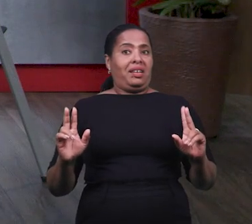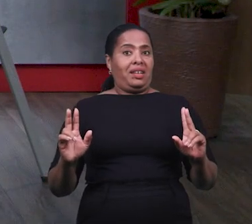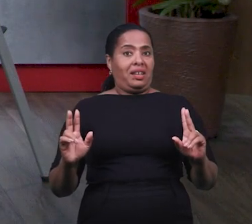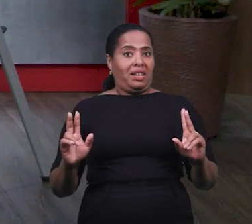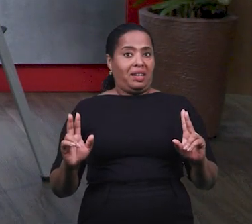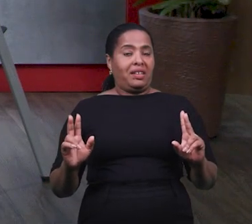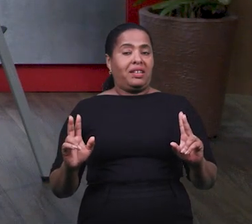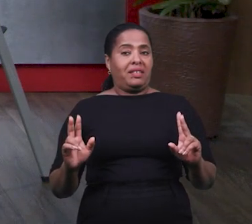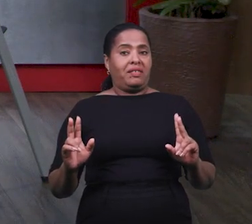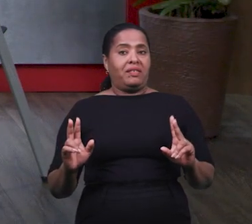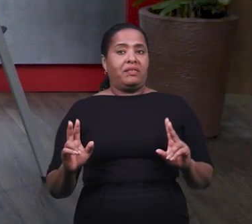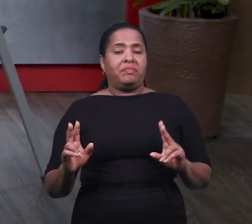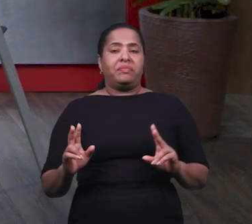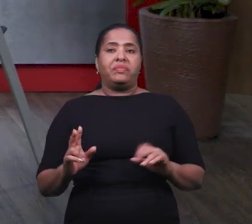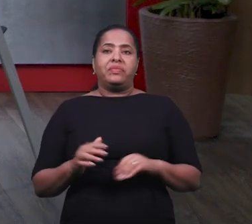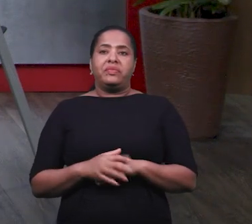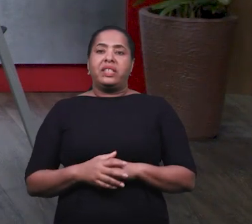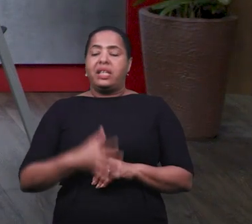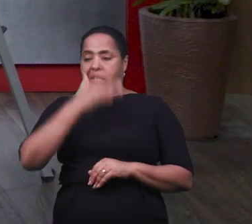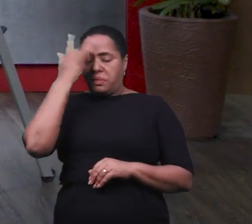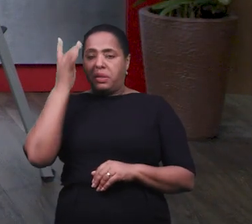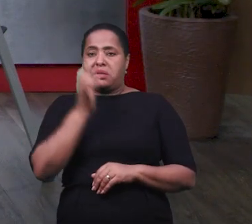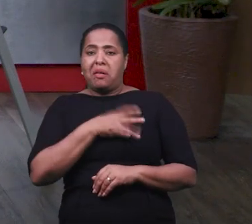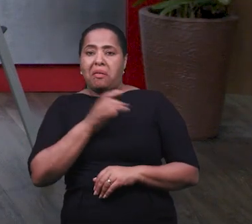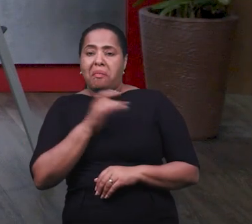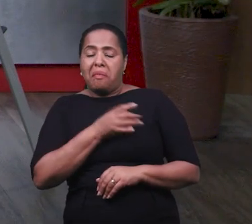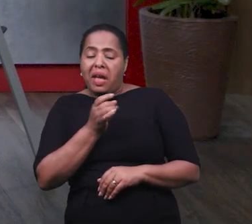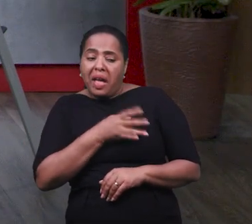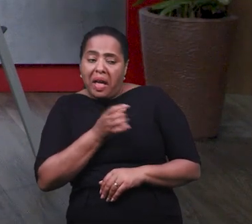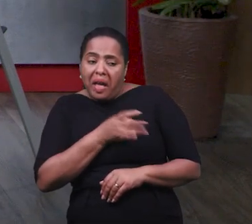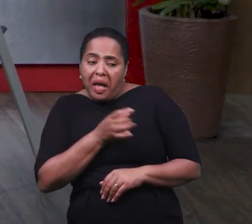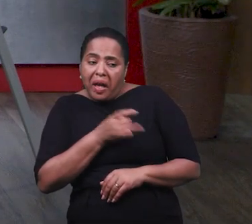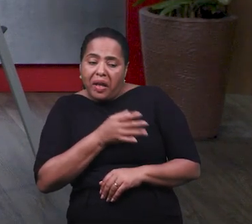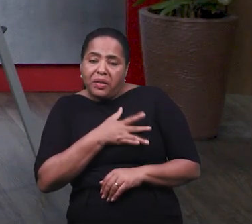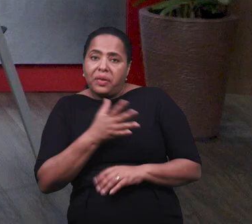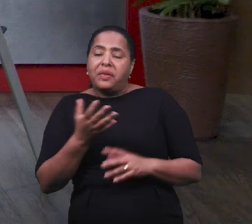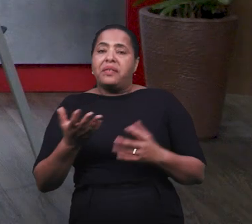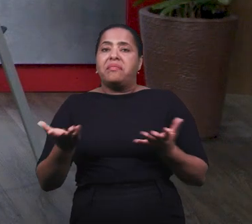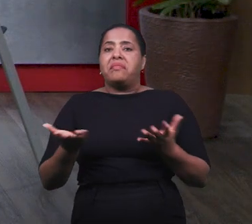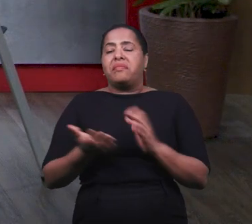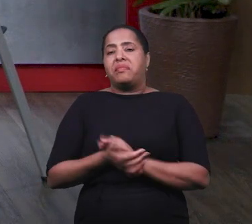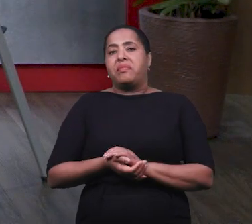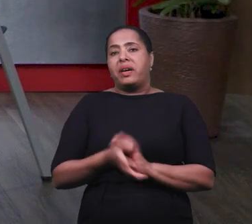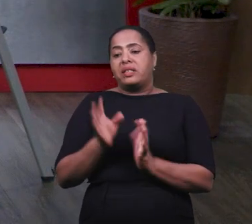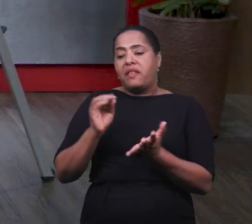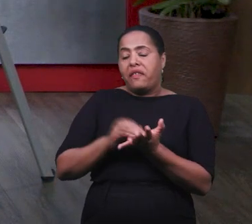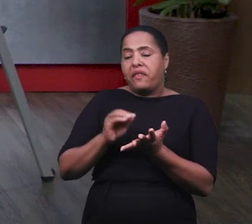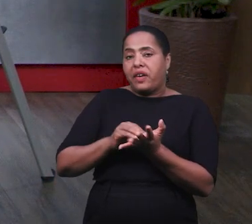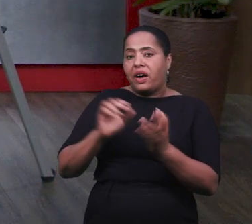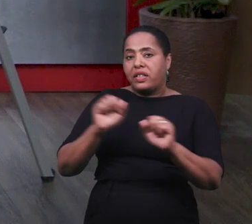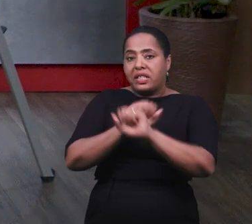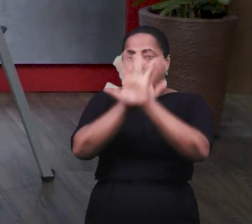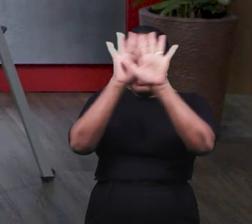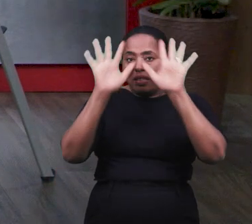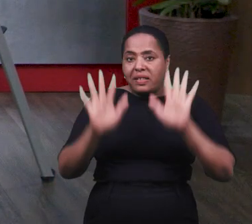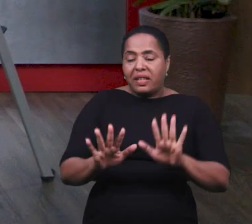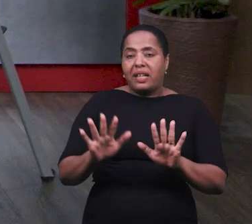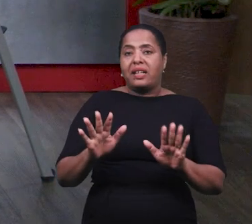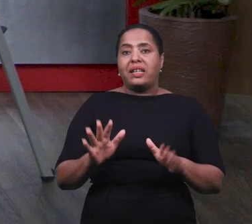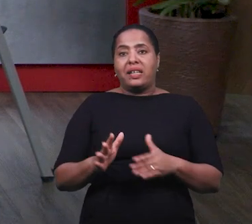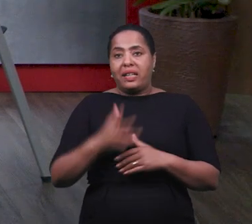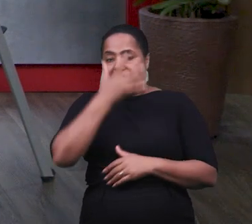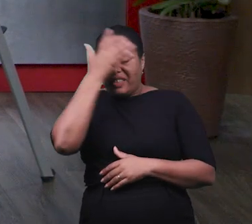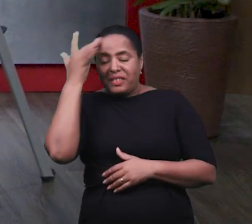parte, porque às vezes nem... A pessoa fica com medo, né? Fica com receio, né? E hoje em dia, a falta de esclarecimento, às vezes, leva